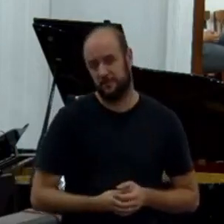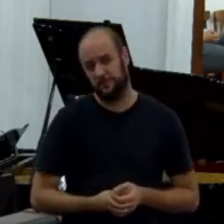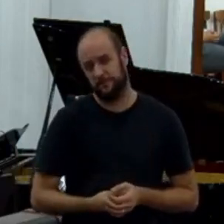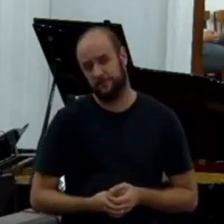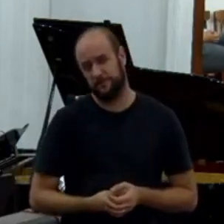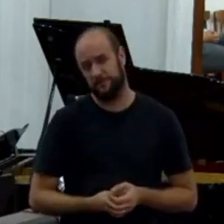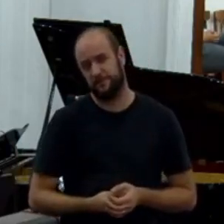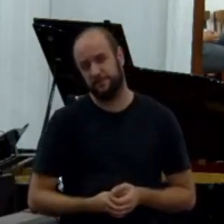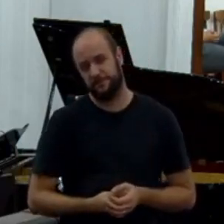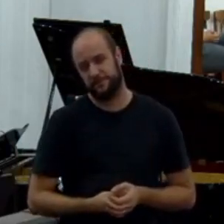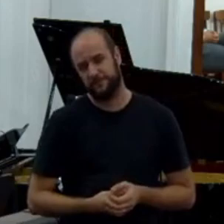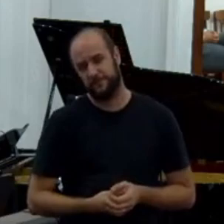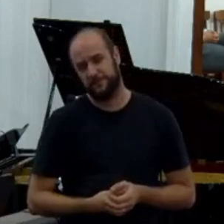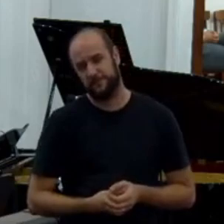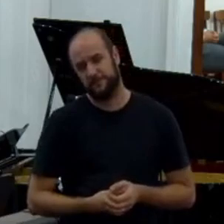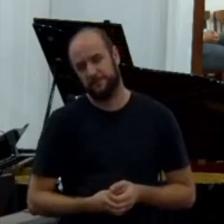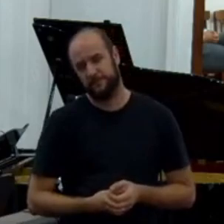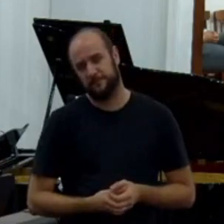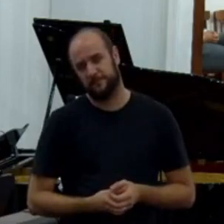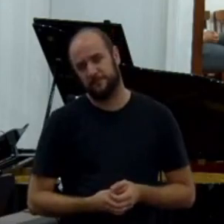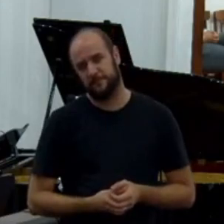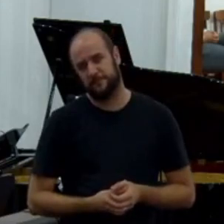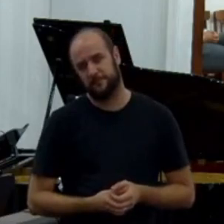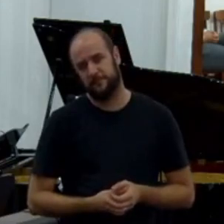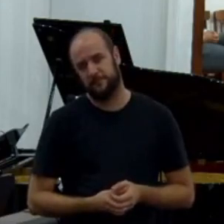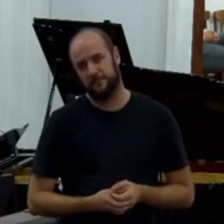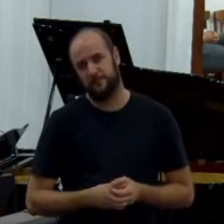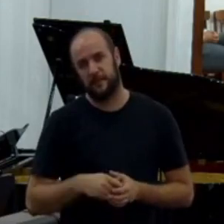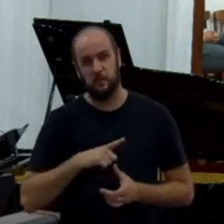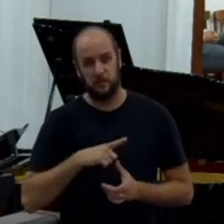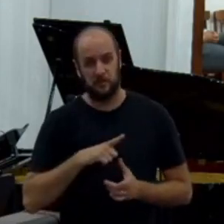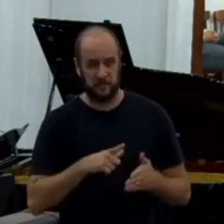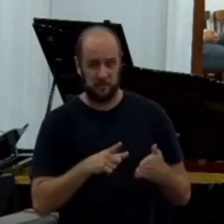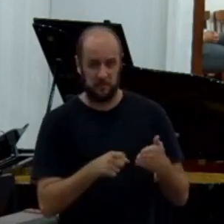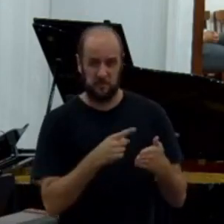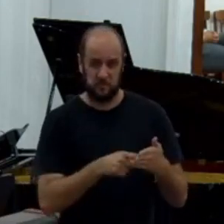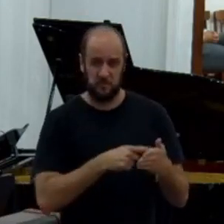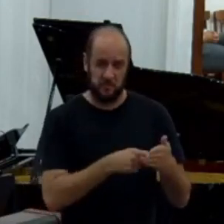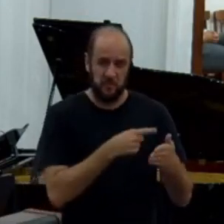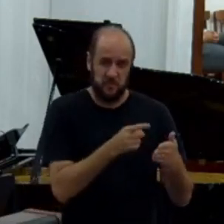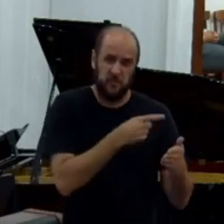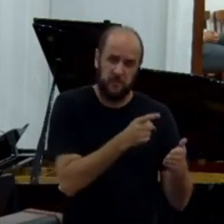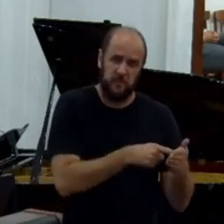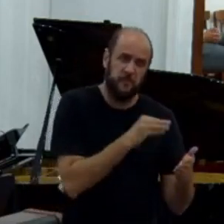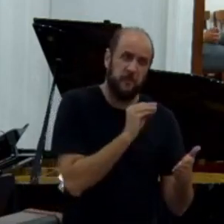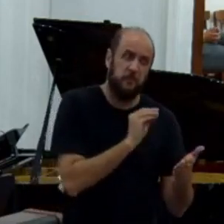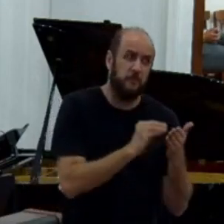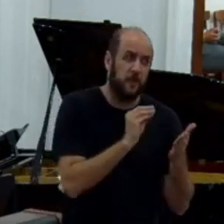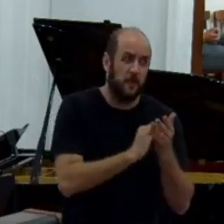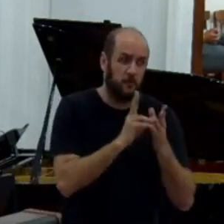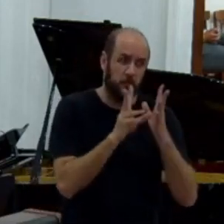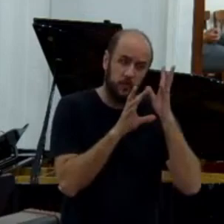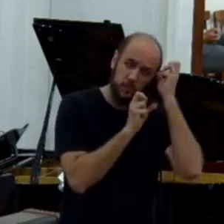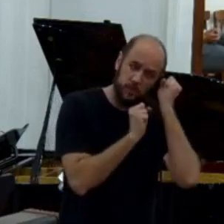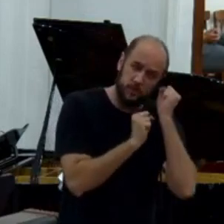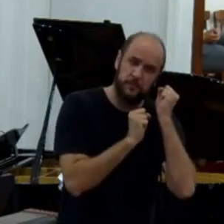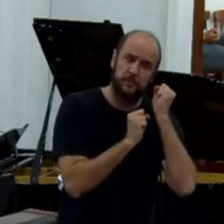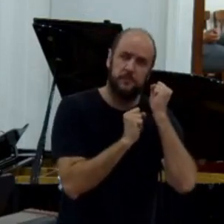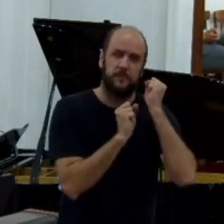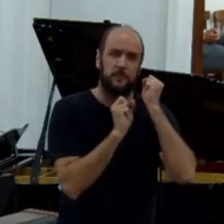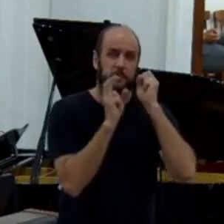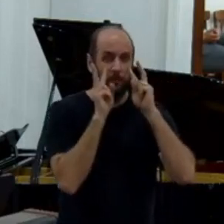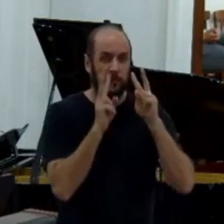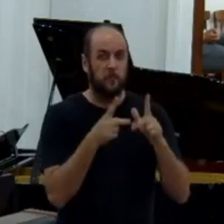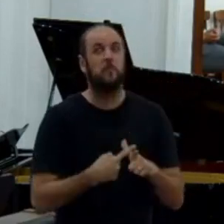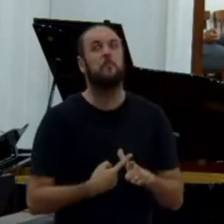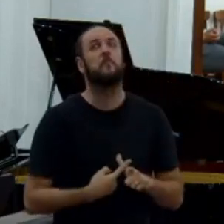Isto porque uma grande exposição a telas, a falta de sono e de descanso, tem sido vista como